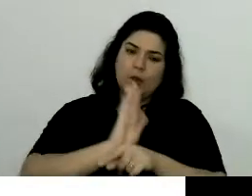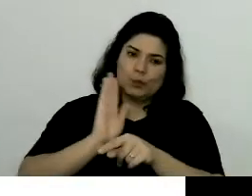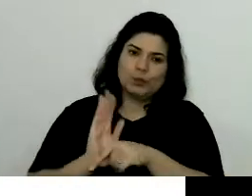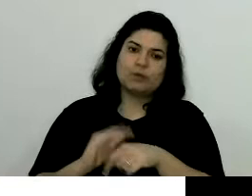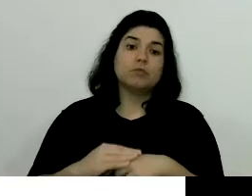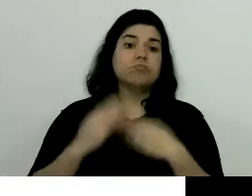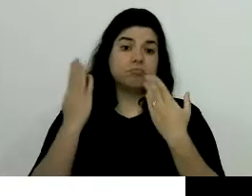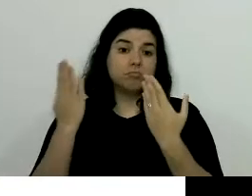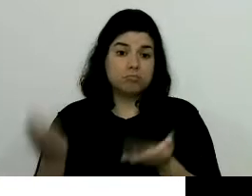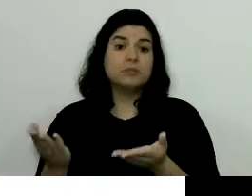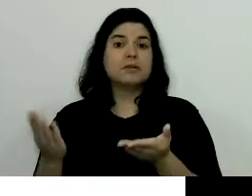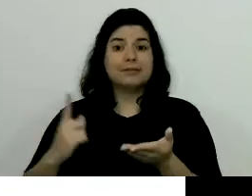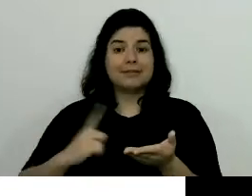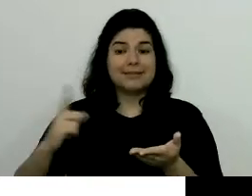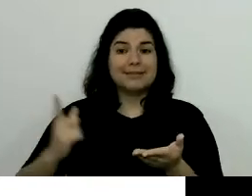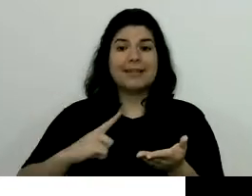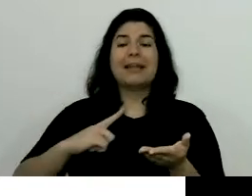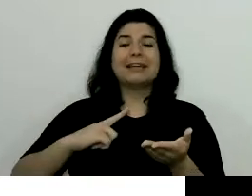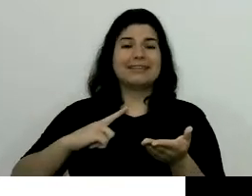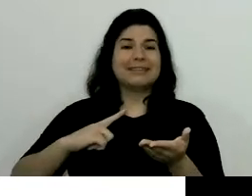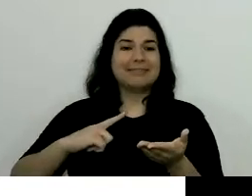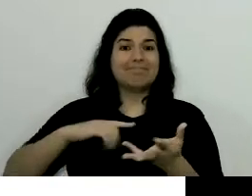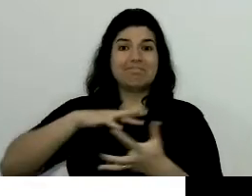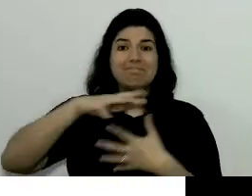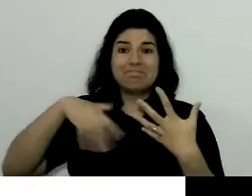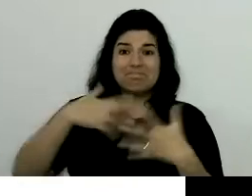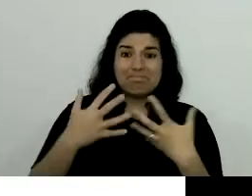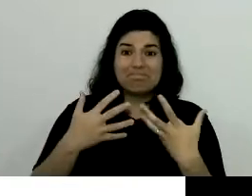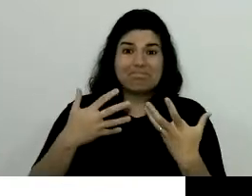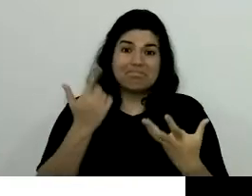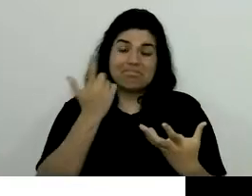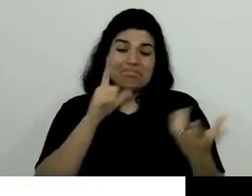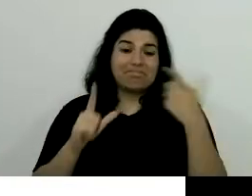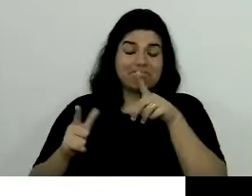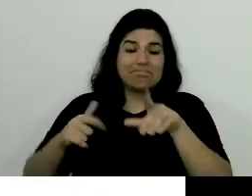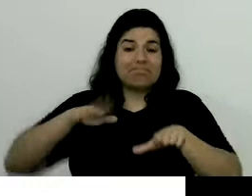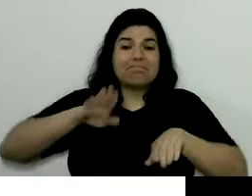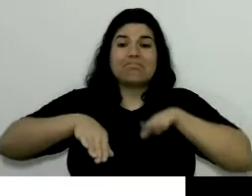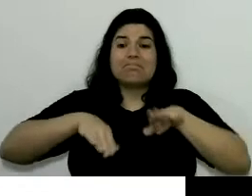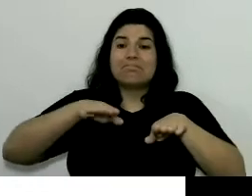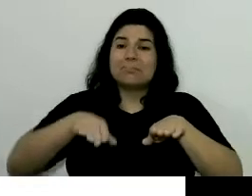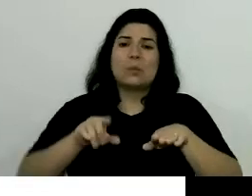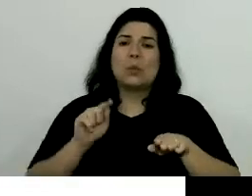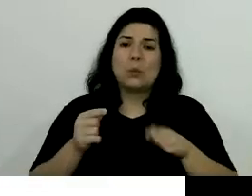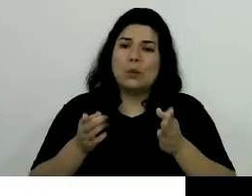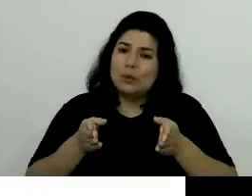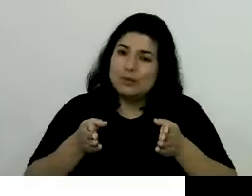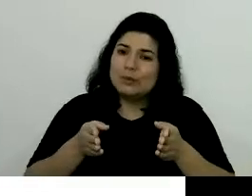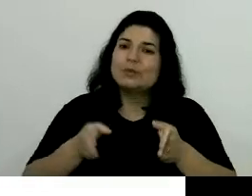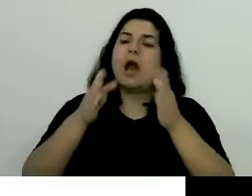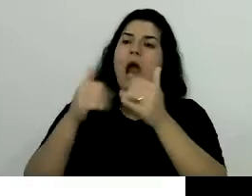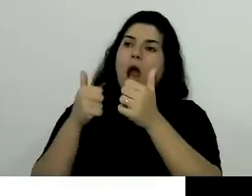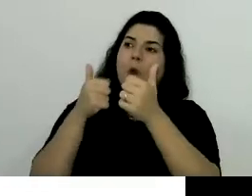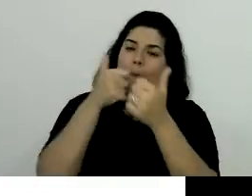dele, por isso que é uma bola de neve e uma avalanche, né? Nós pudemos caminhar com as nossas próprias pernas e seguir, né? Acompanhando